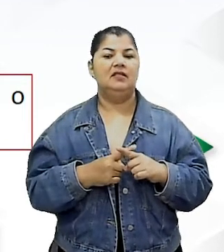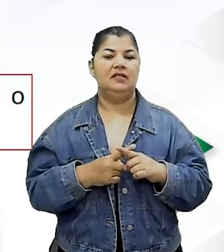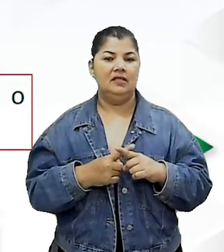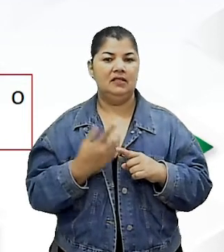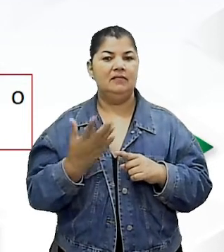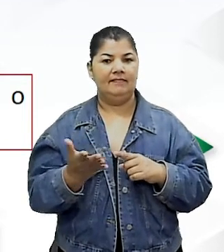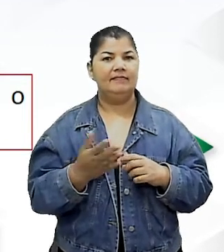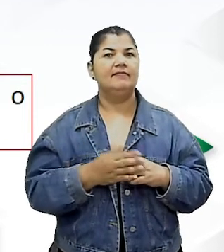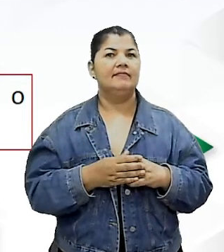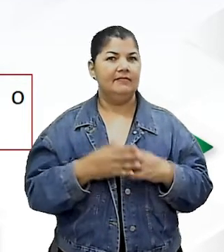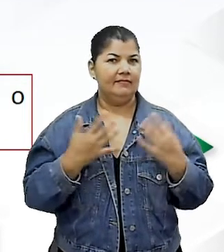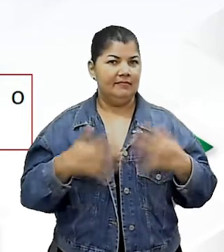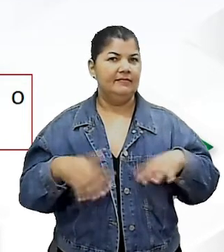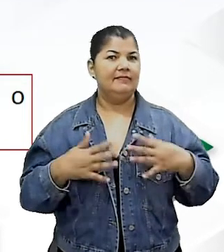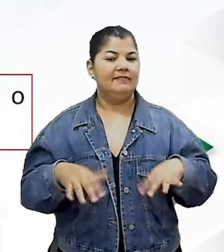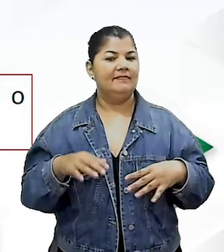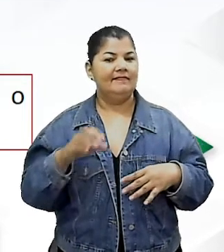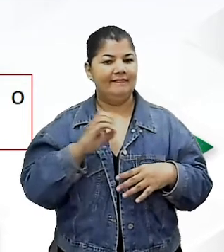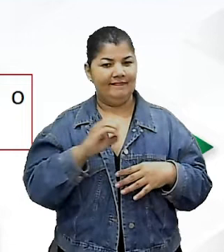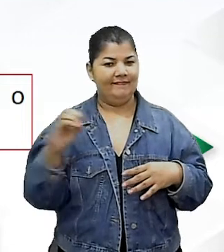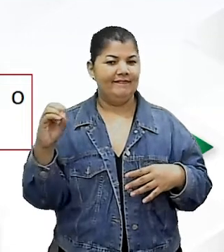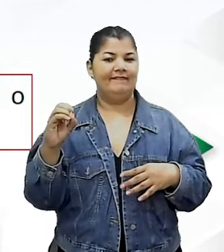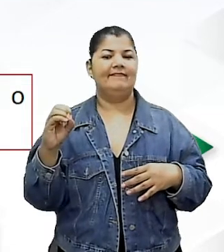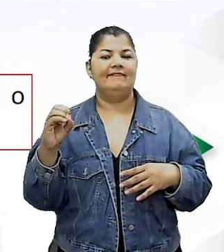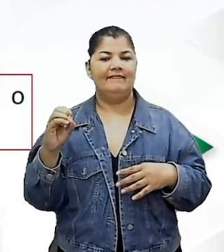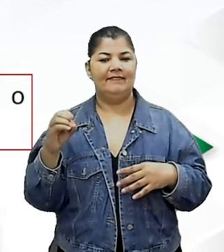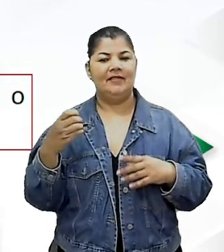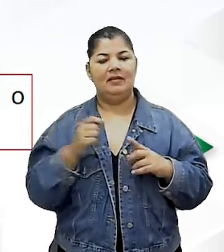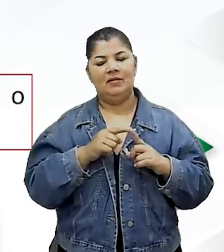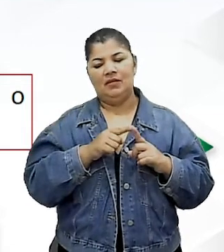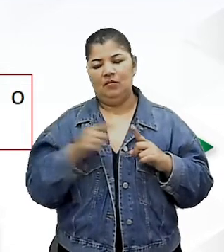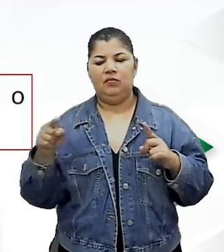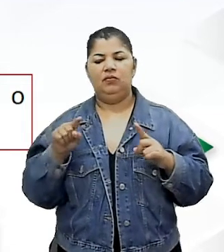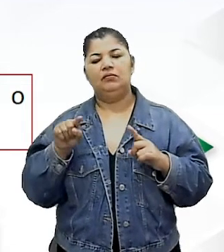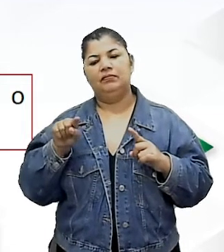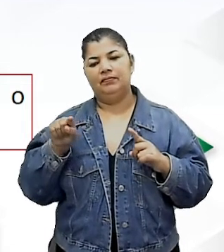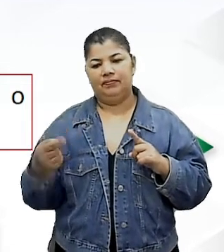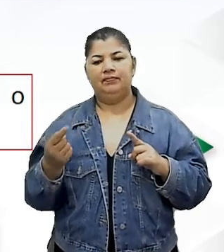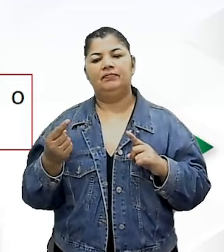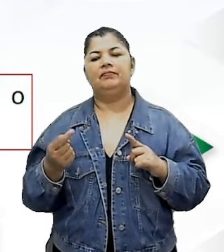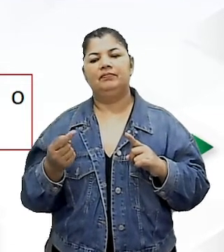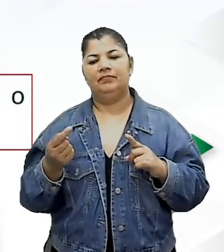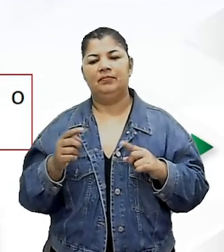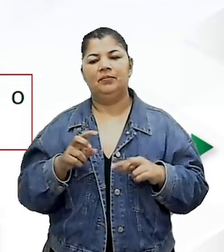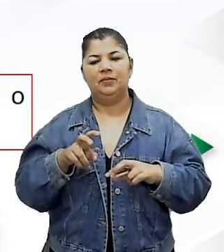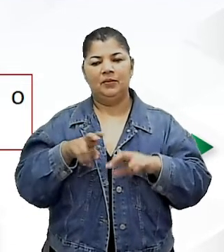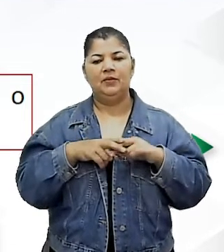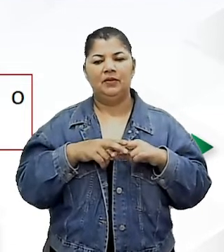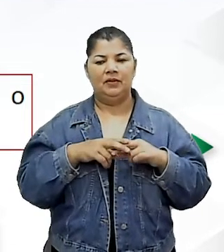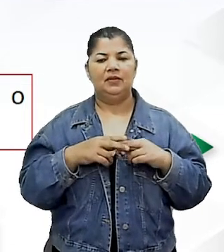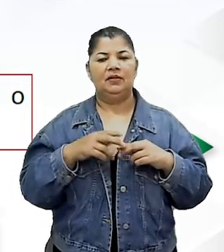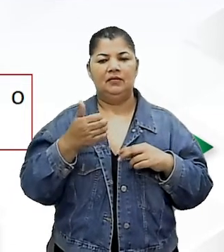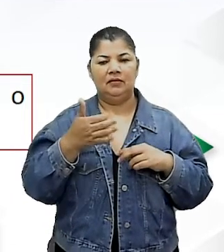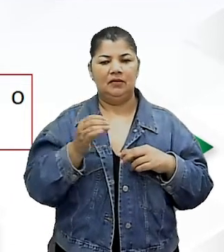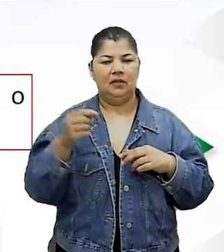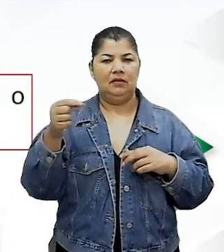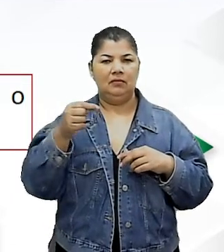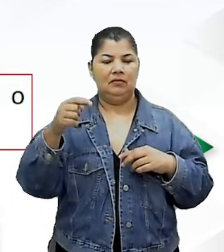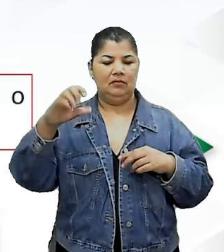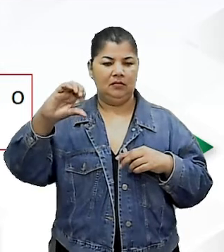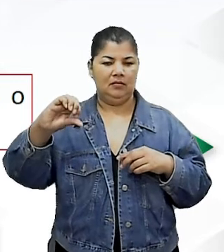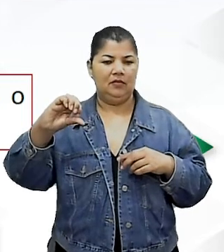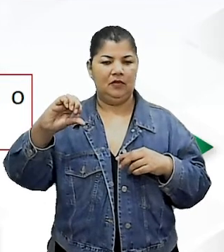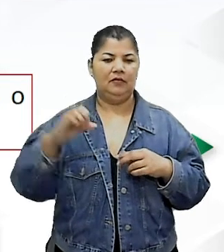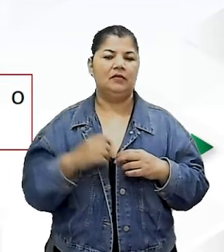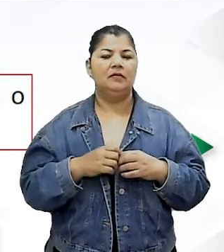zeros que nós temos, e aí eu tenho que andar com a casa decimal da esquerda para a direita, por isso 10 elevado a menos 9, tá?